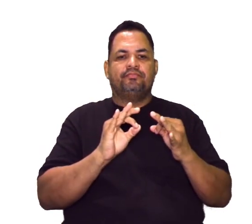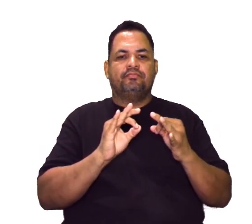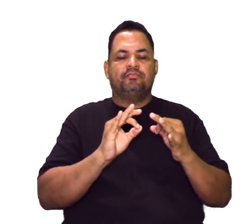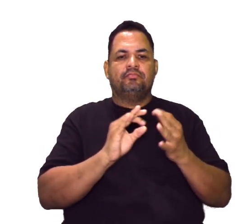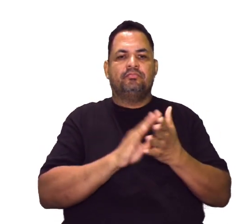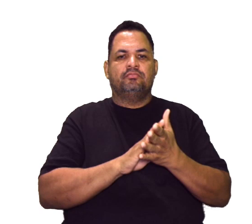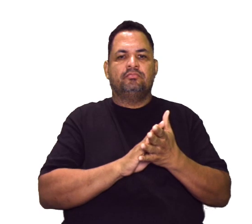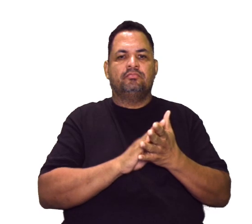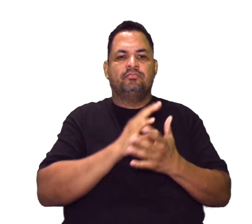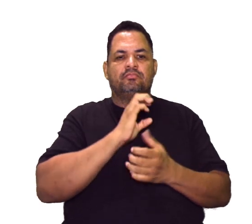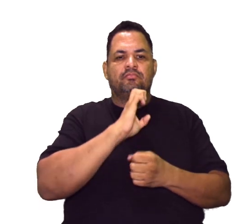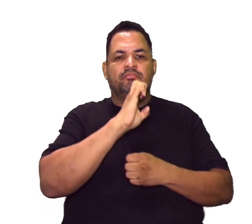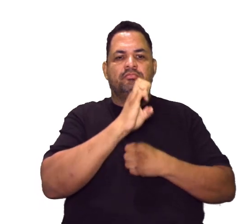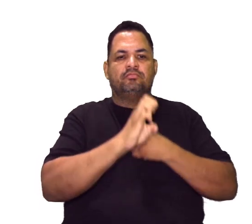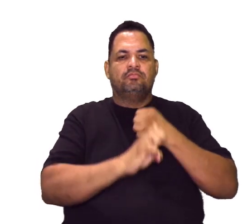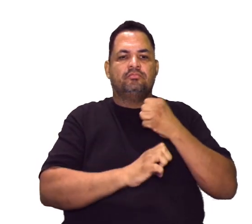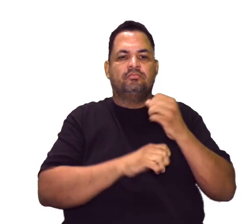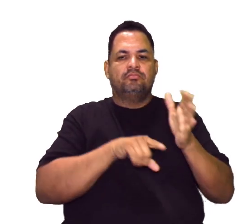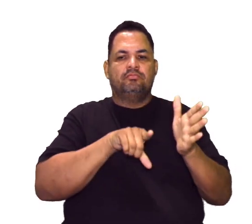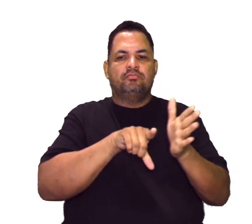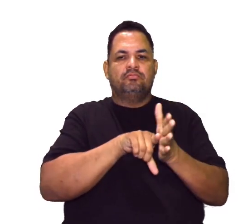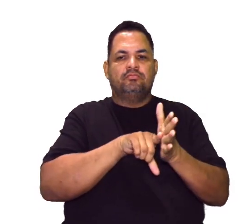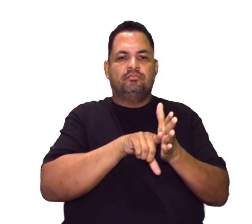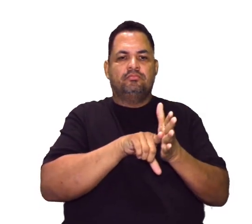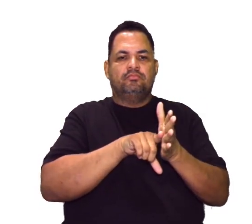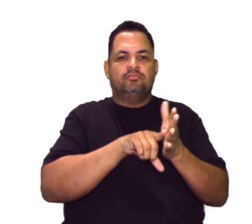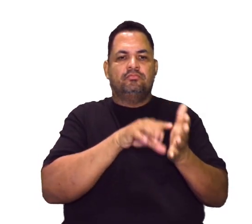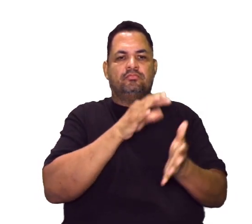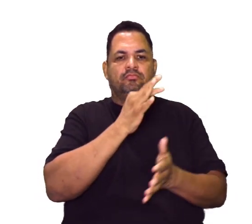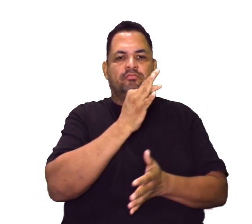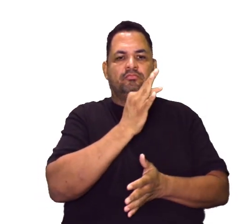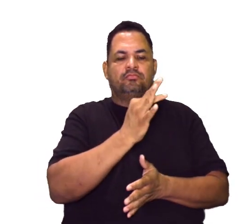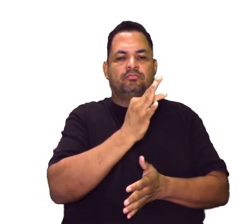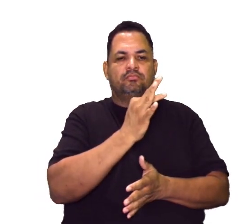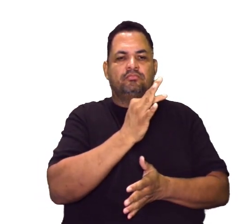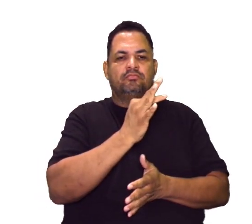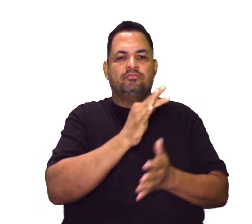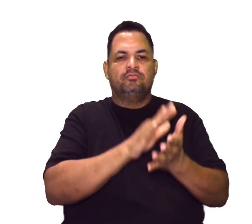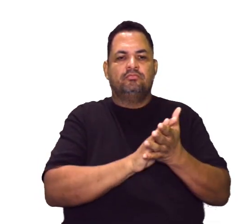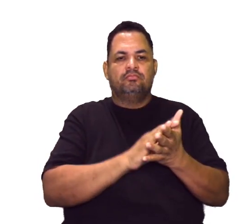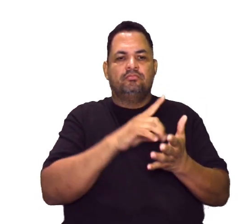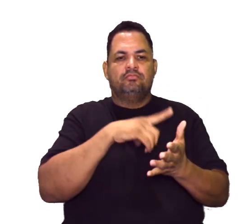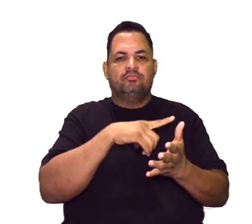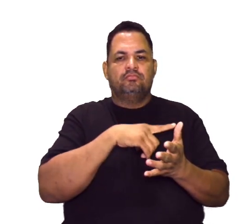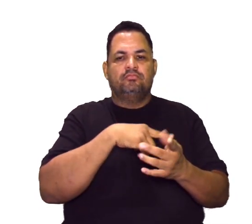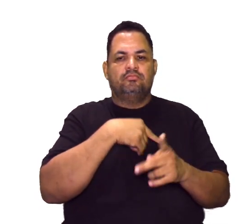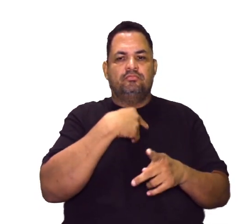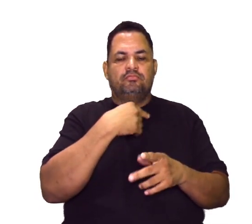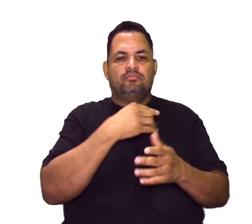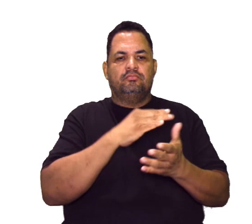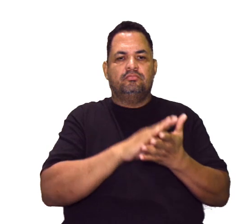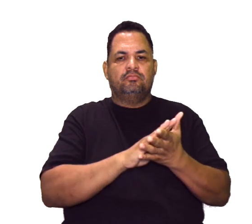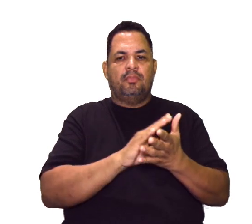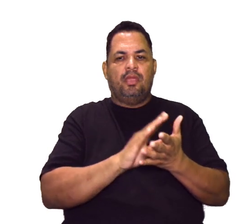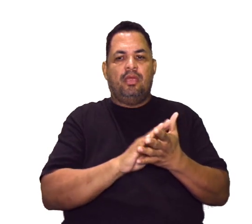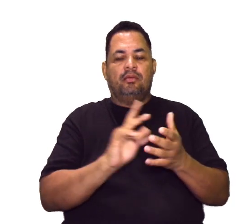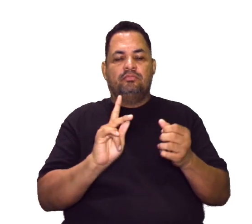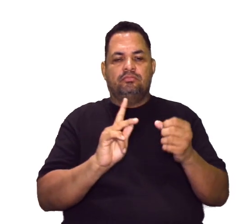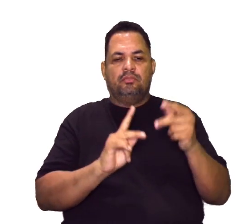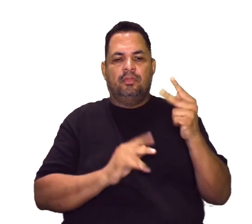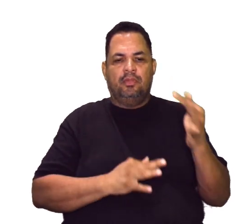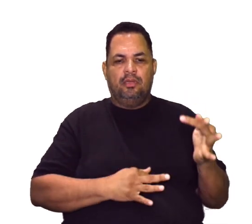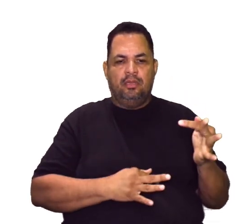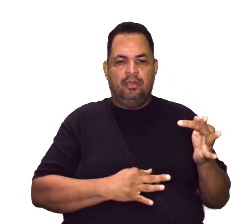a eletronegatividade, olha aí, o flúor é o mais eletronegativo. E o hidrogênio? Por que